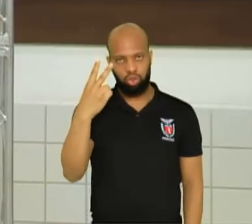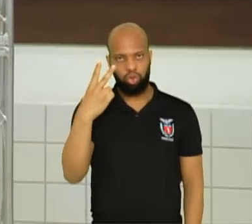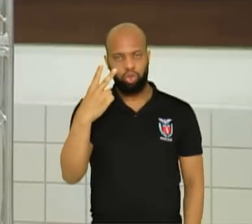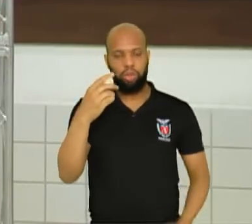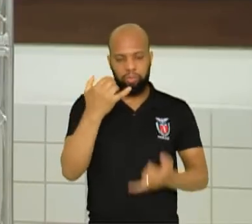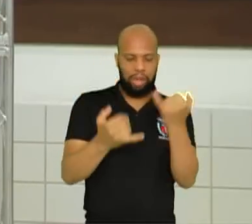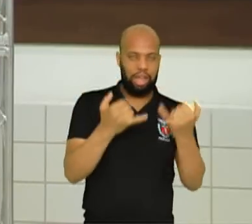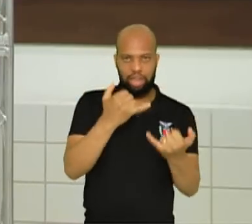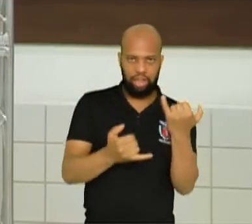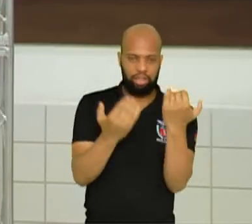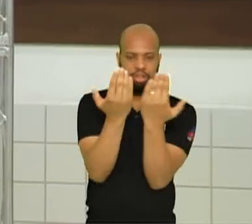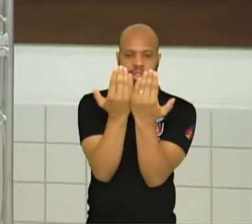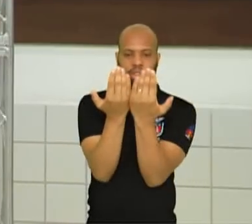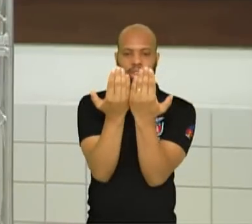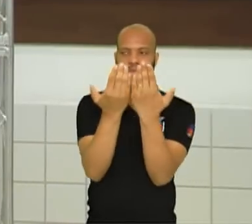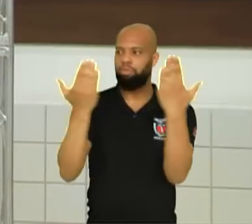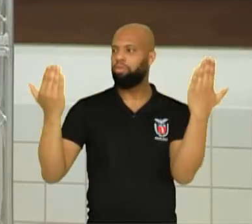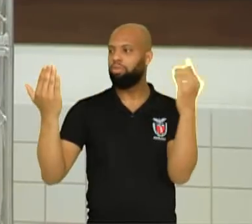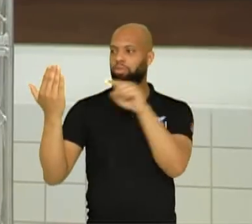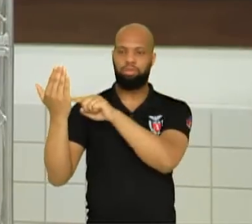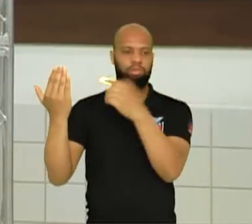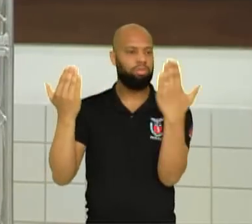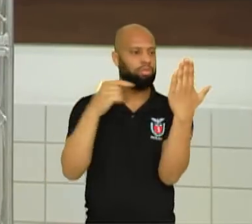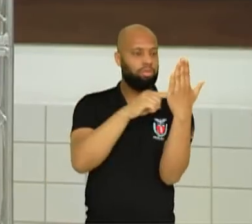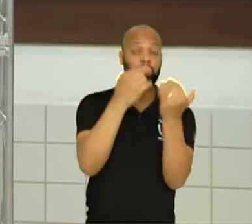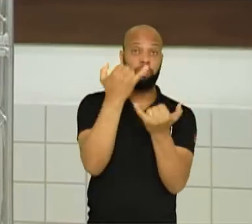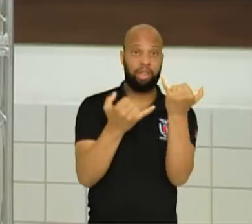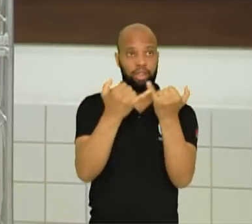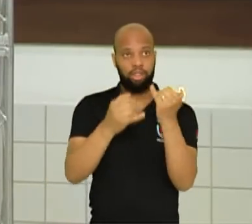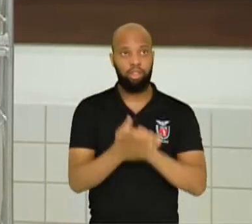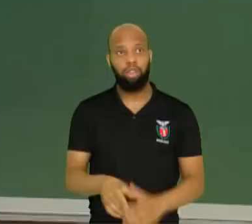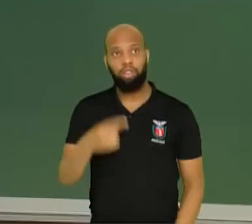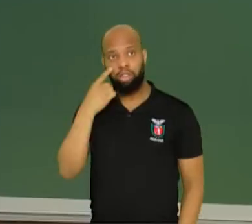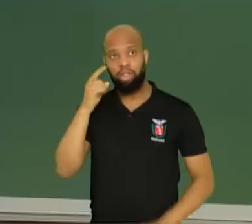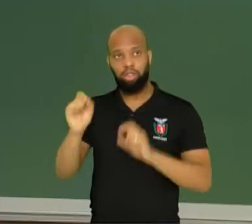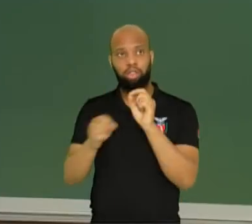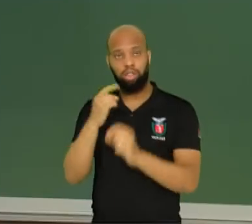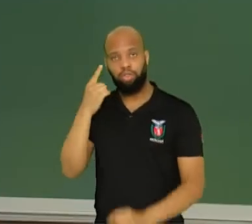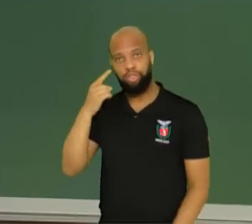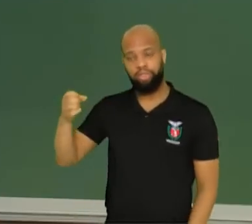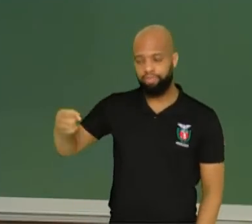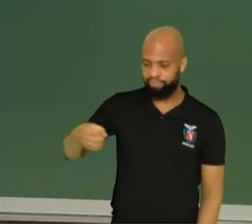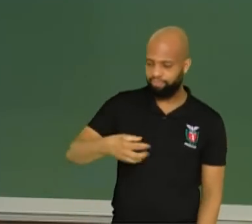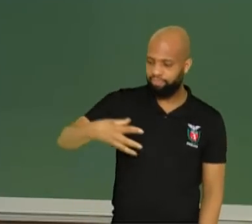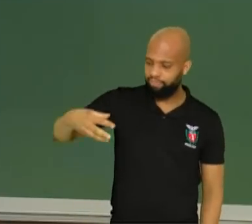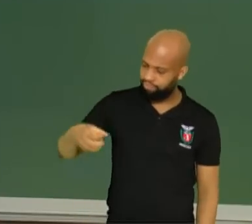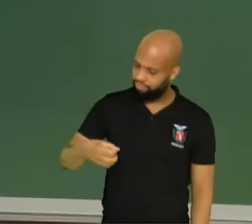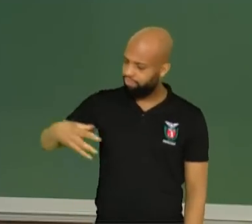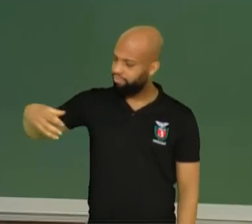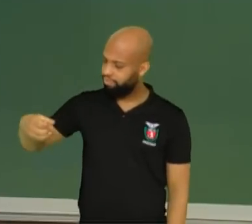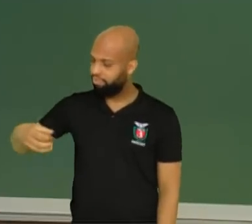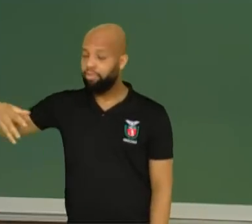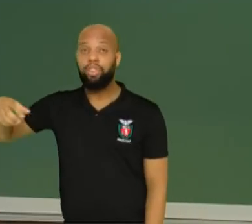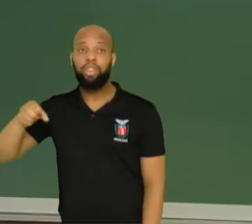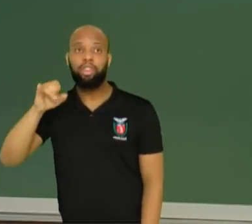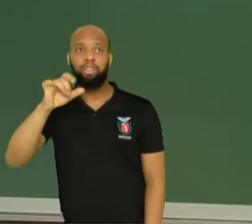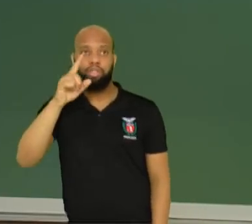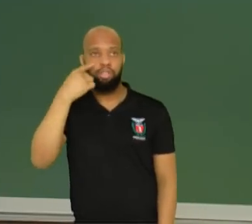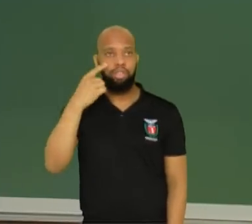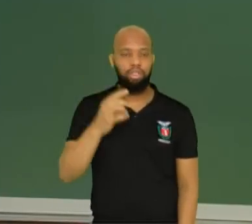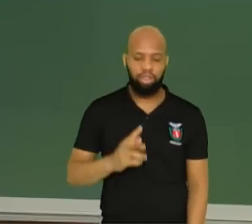ser parecidos. Nesse caso aqui, ó, a gente consegue ver a água-viva. Se você cortar ela